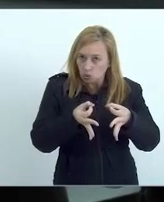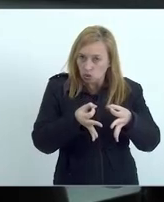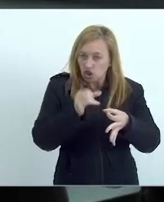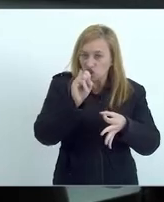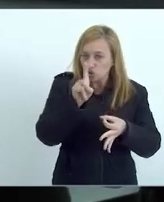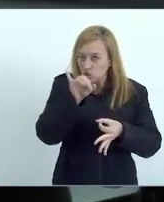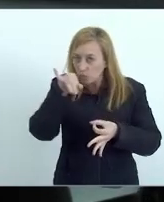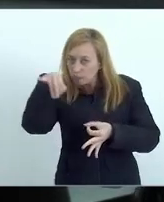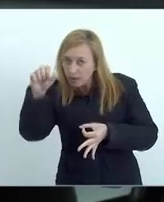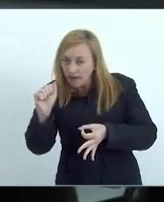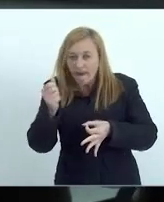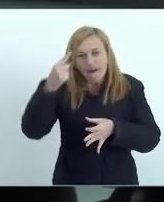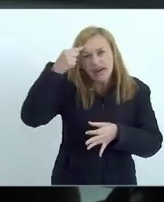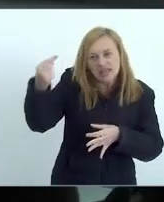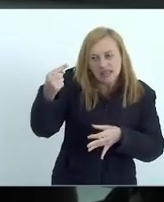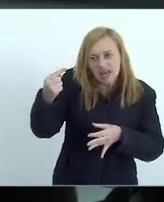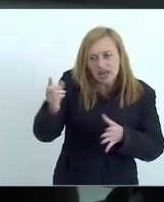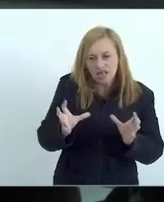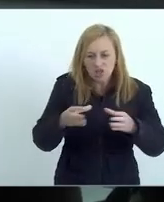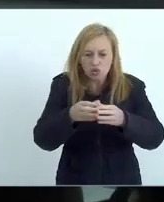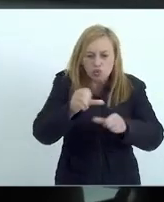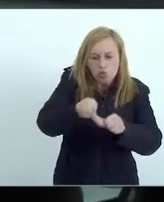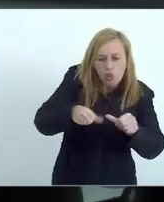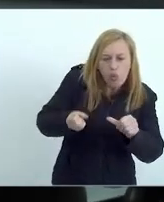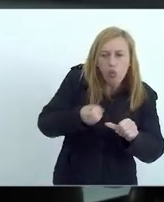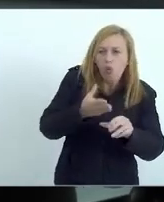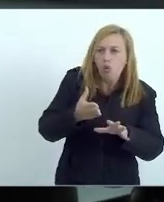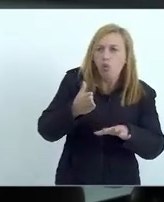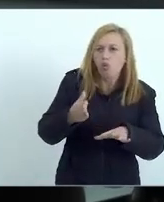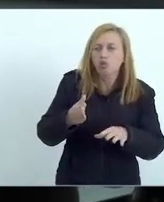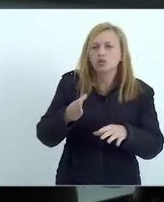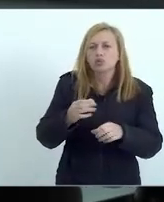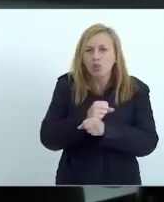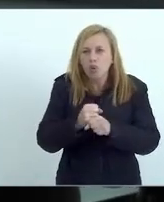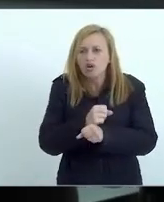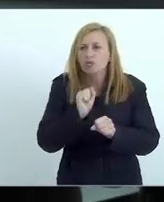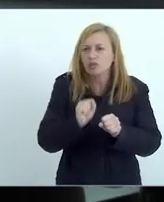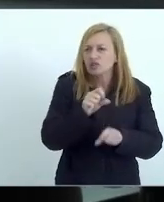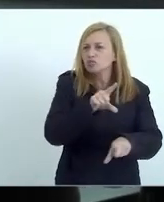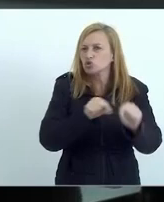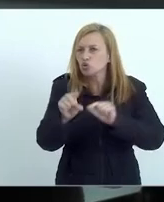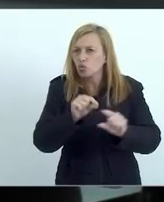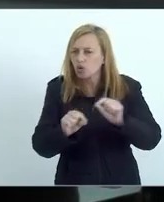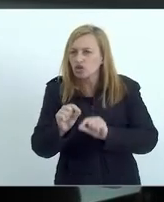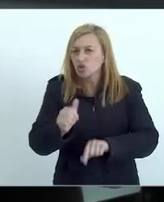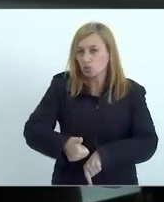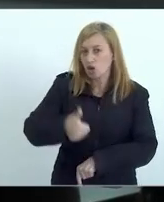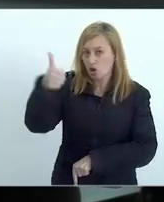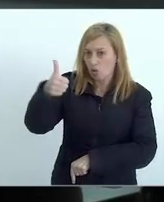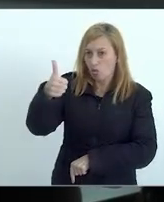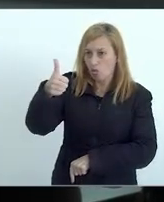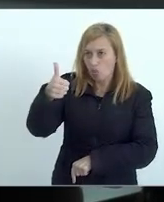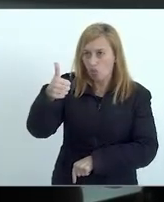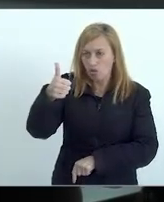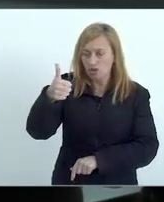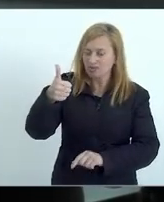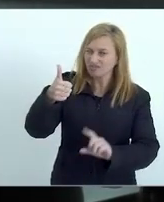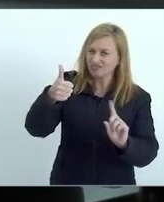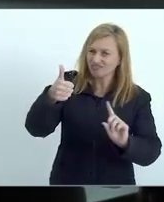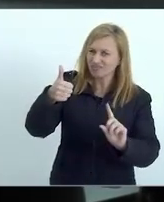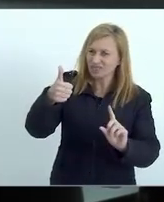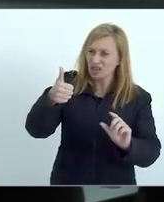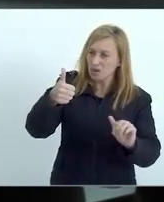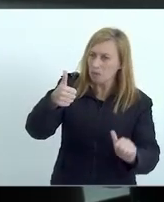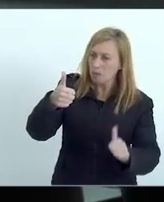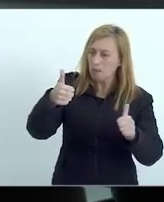isonomia A ideia é que esse público se renove e que a todo ano a gente possa selecionar os melhores Ou nem sempre os